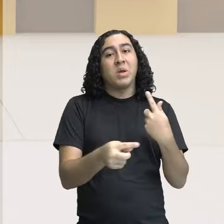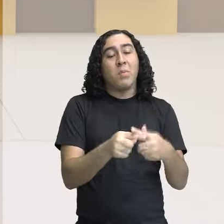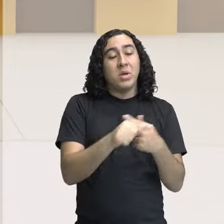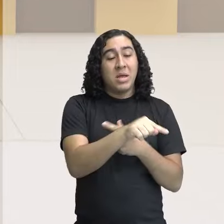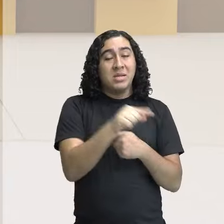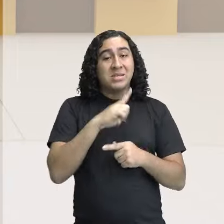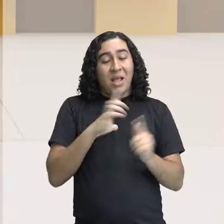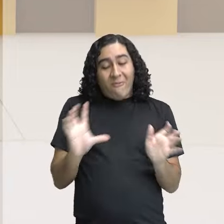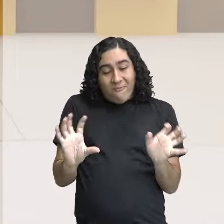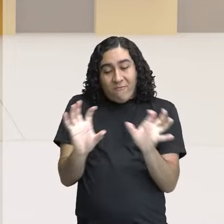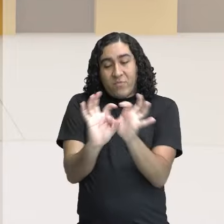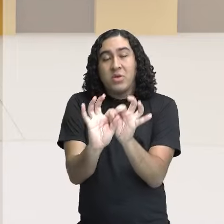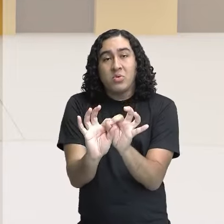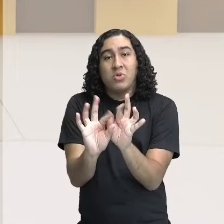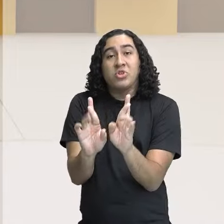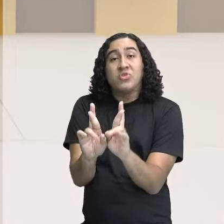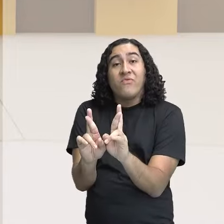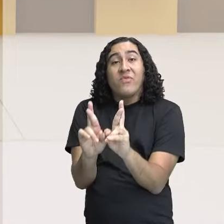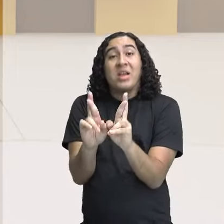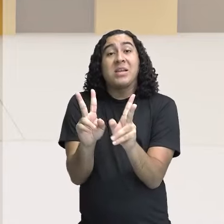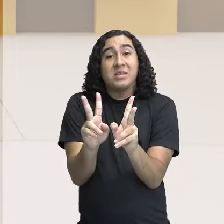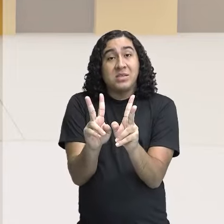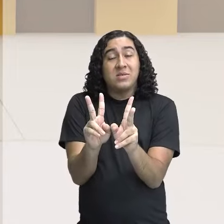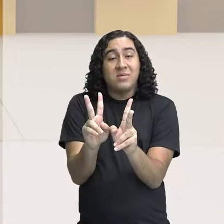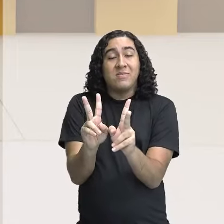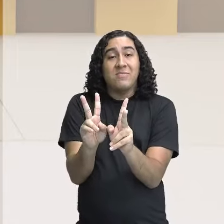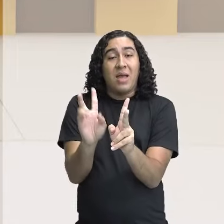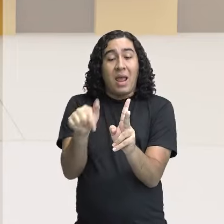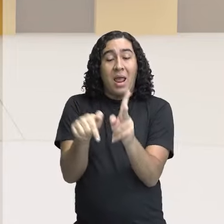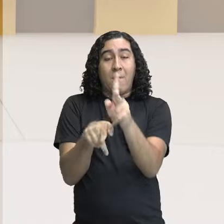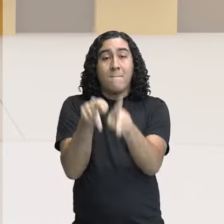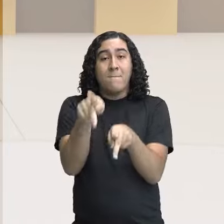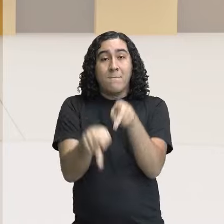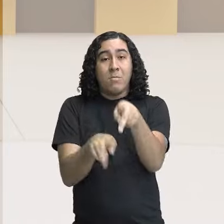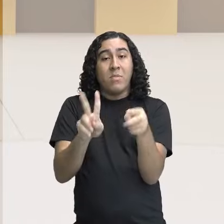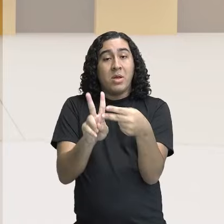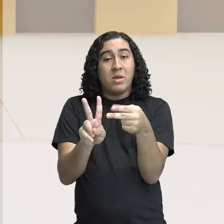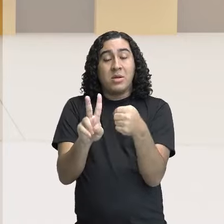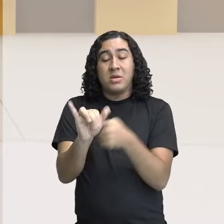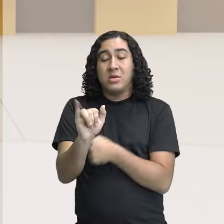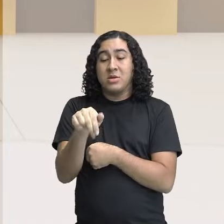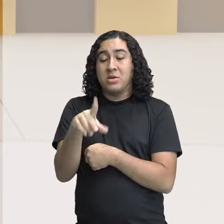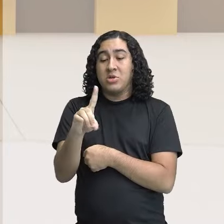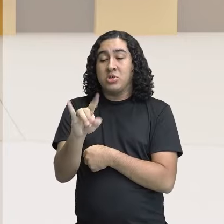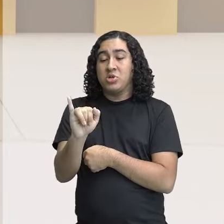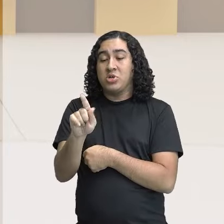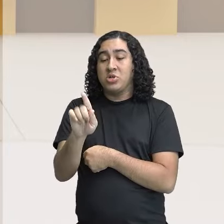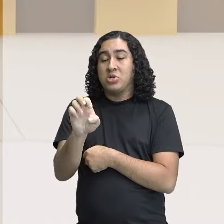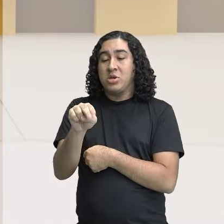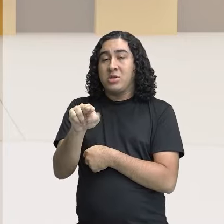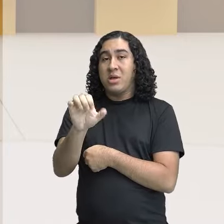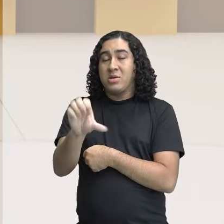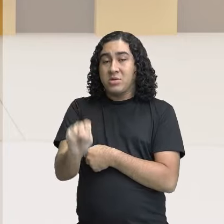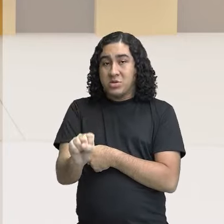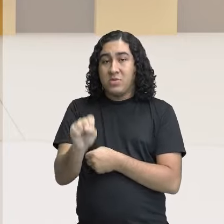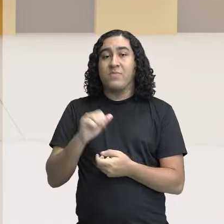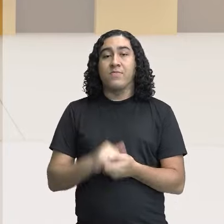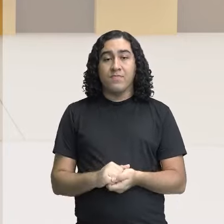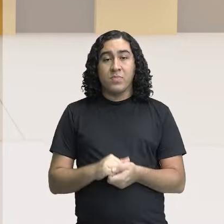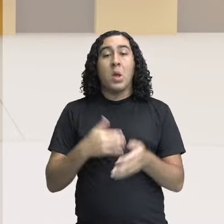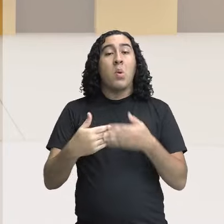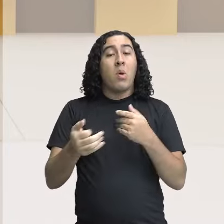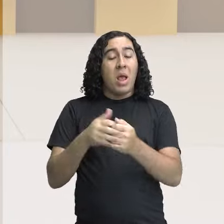um vínculo diferenciado da terra, que são os indígenas. Em qualquer lugar do mundo,